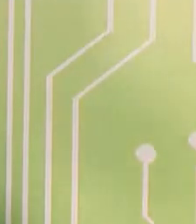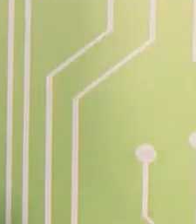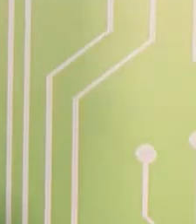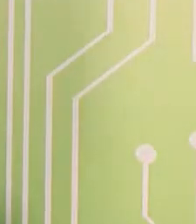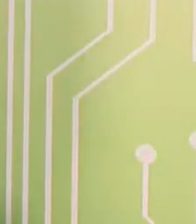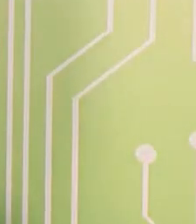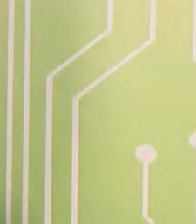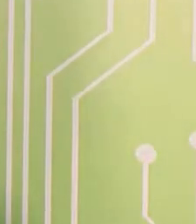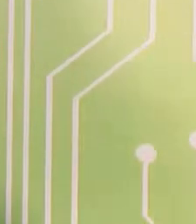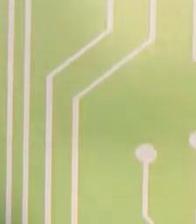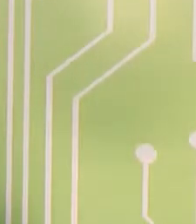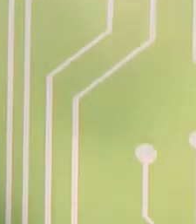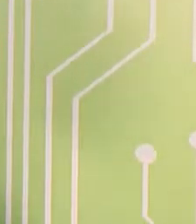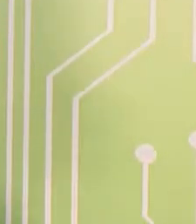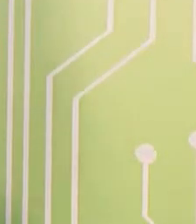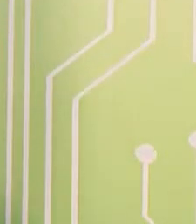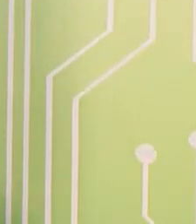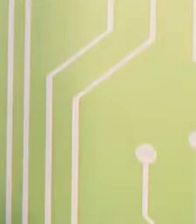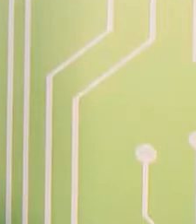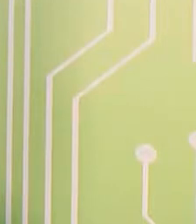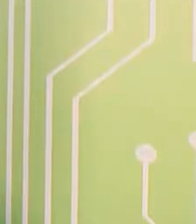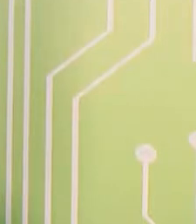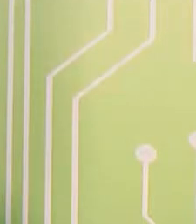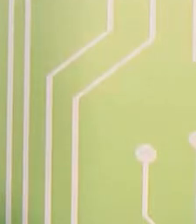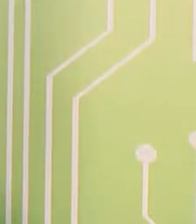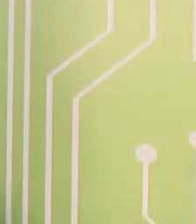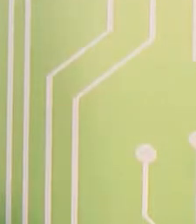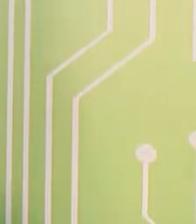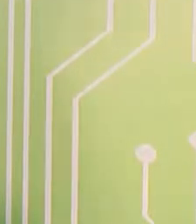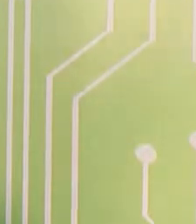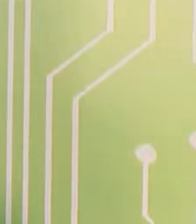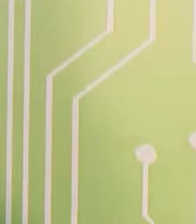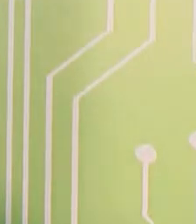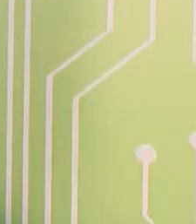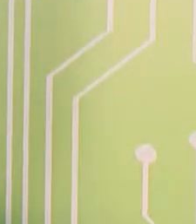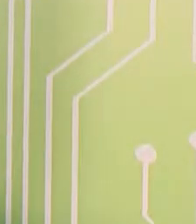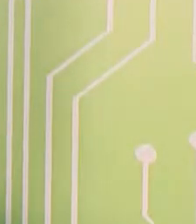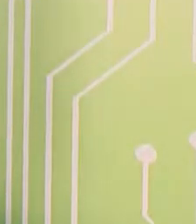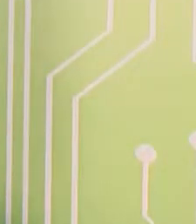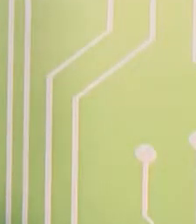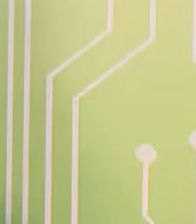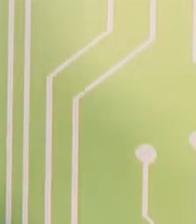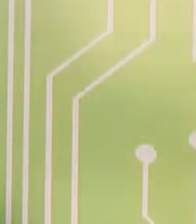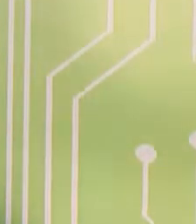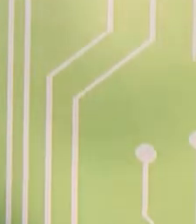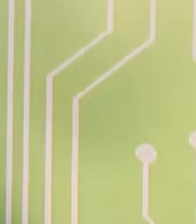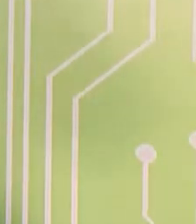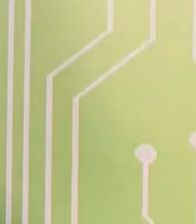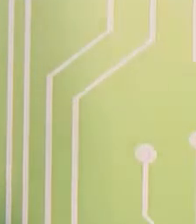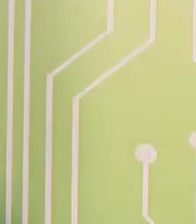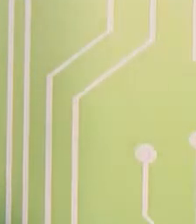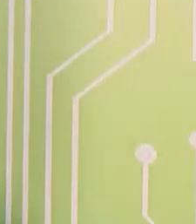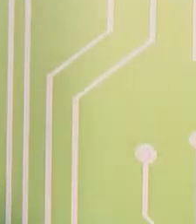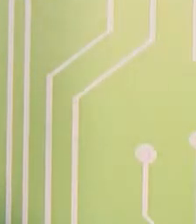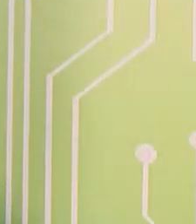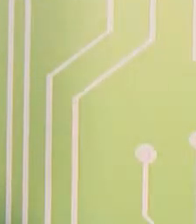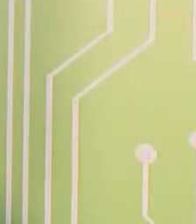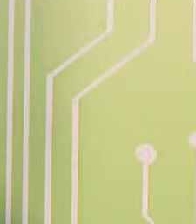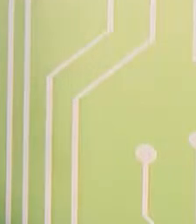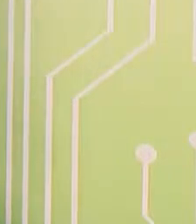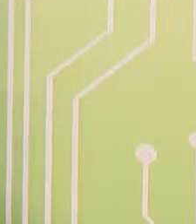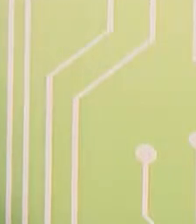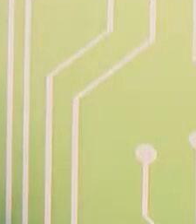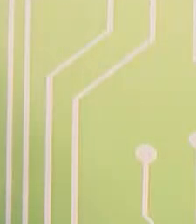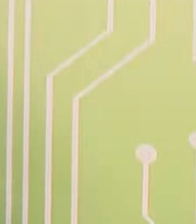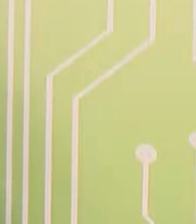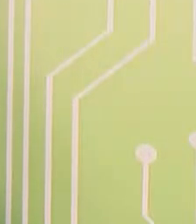Quero, desde já, agradecer a participação de vocês, agradecer o professor presencial que está aí trabalhando diretamente